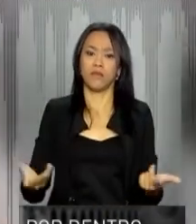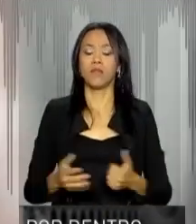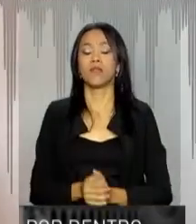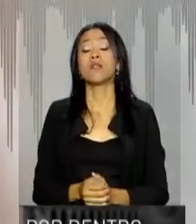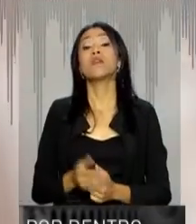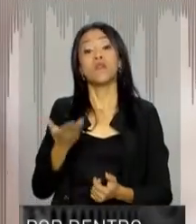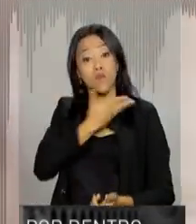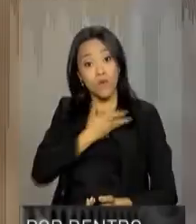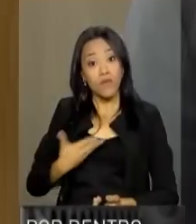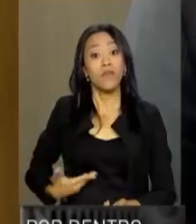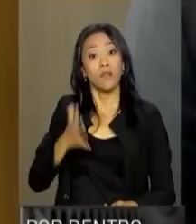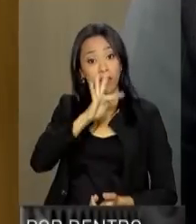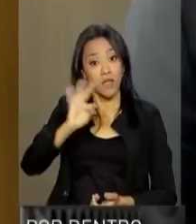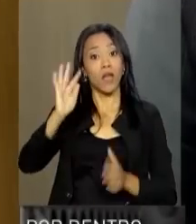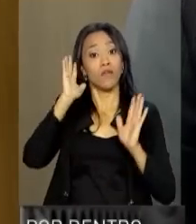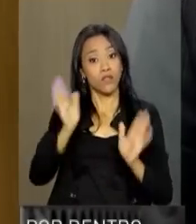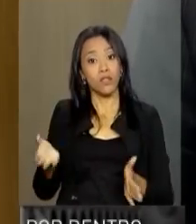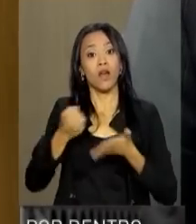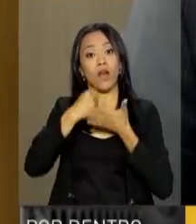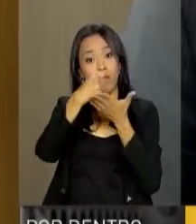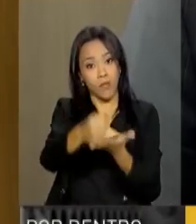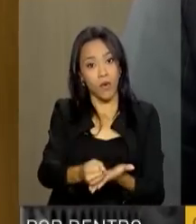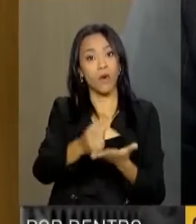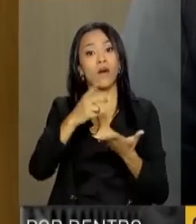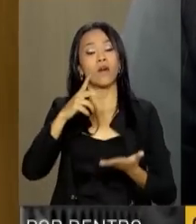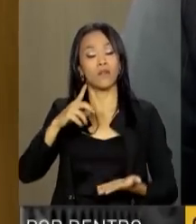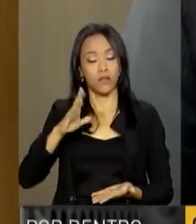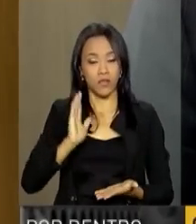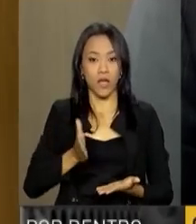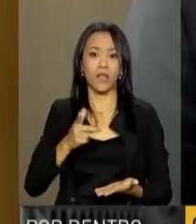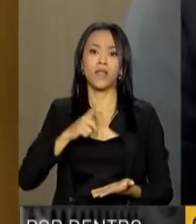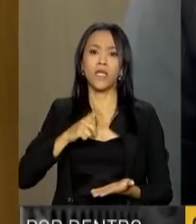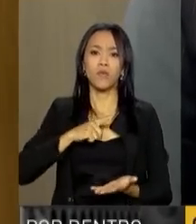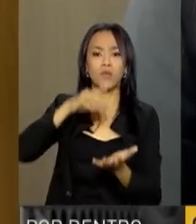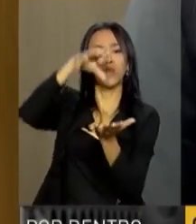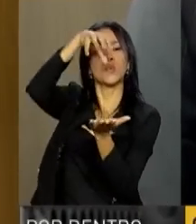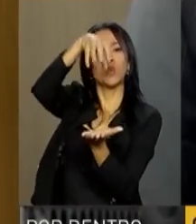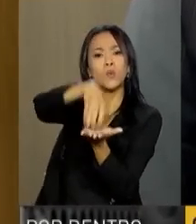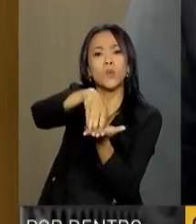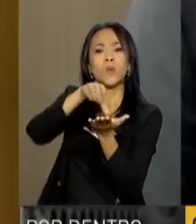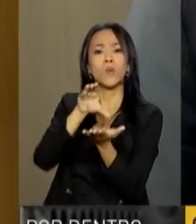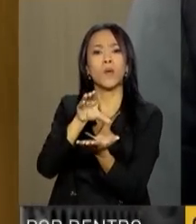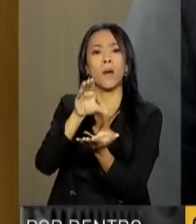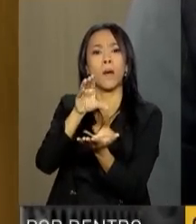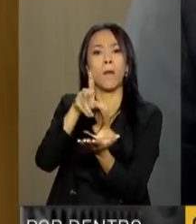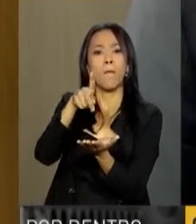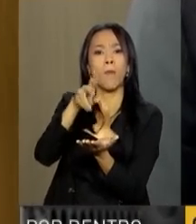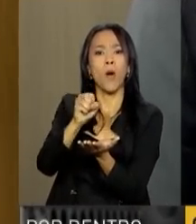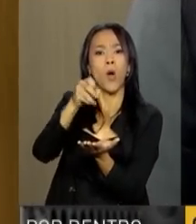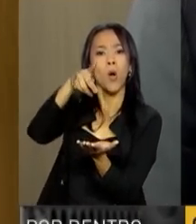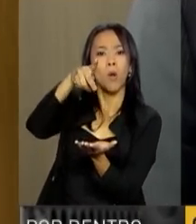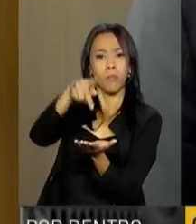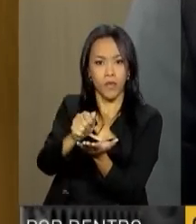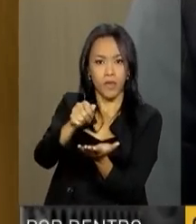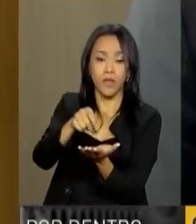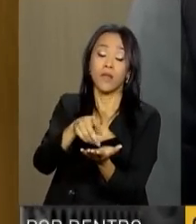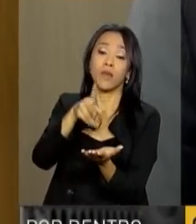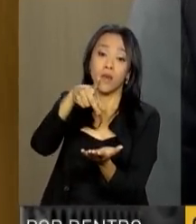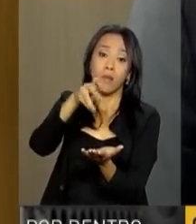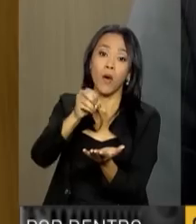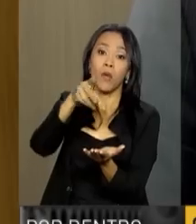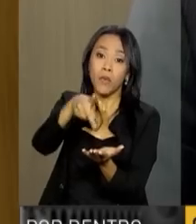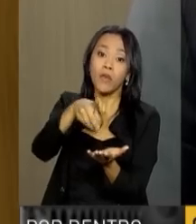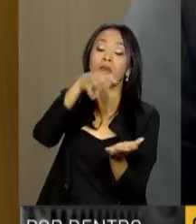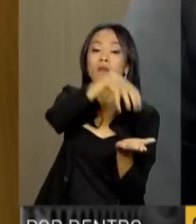nós temos um programa como o santo pops os centros pops estão os repasses de recursos para para abrigos né pra atendimento